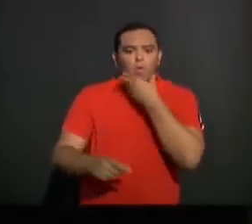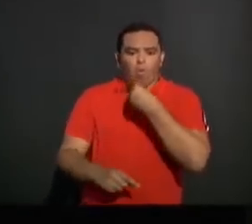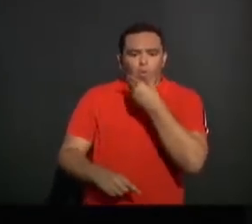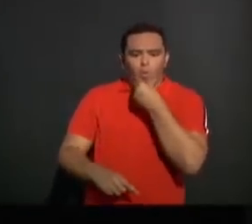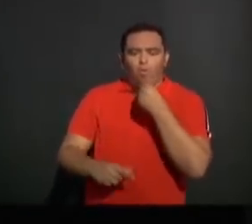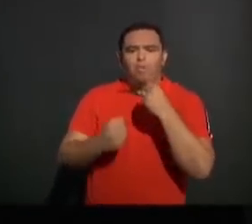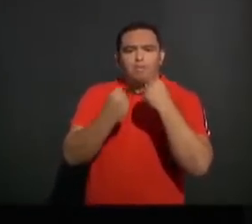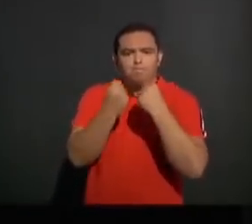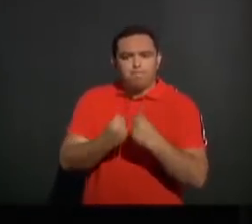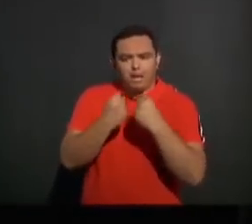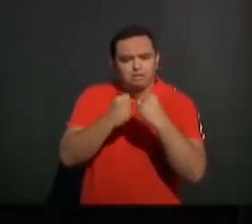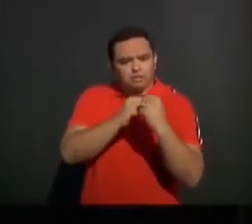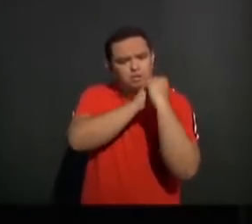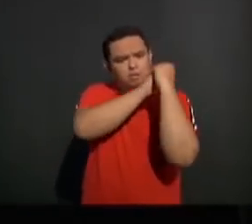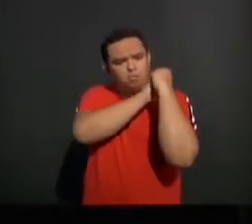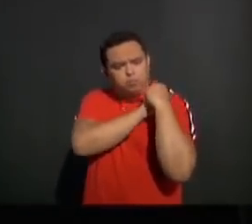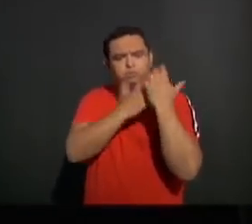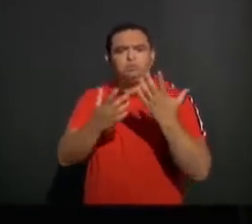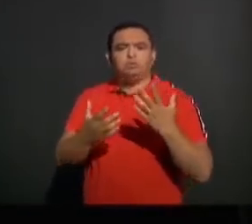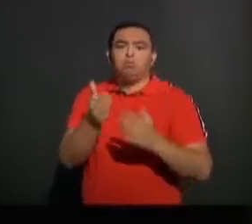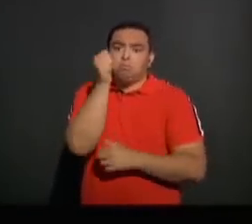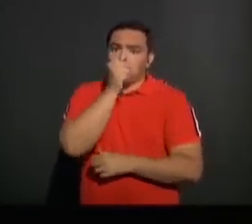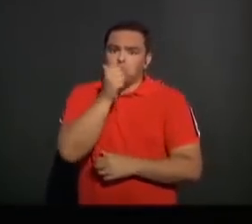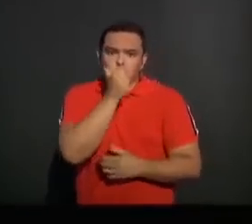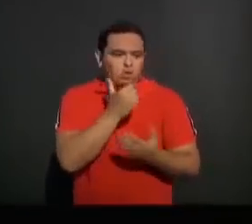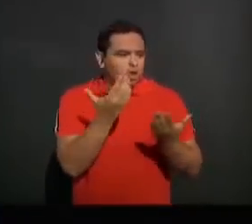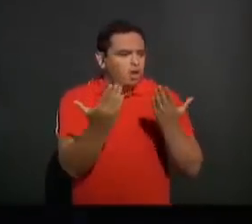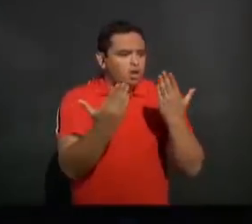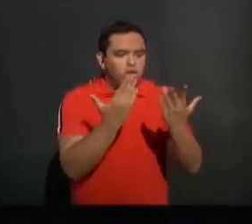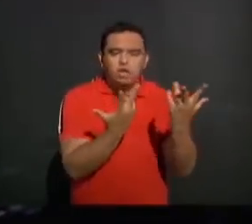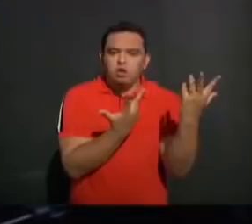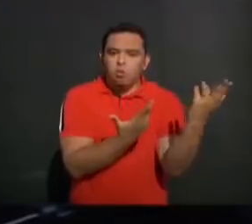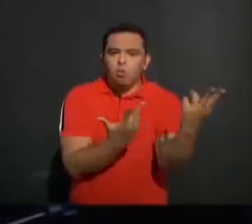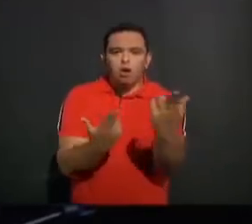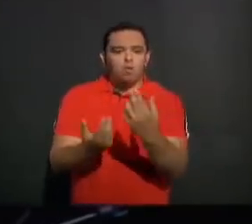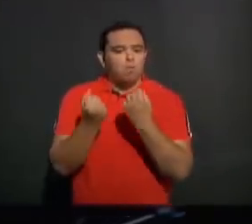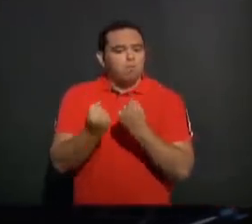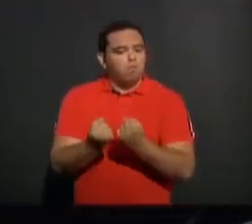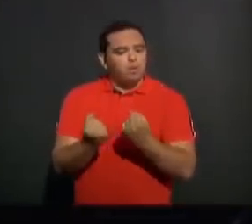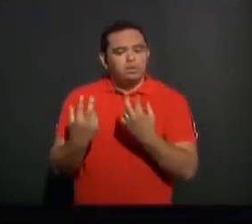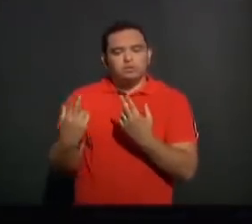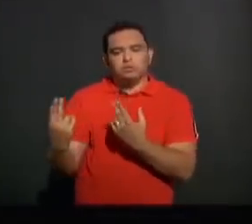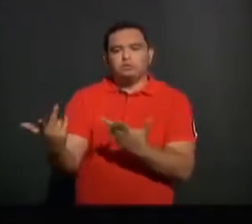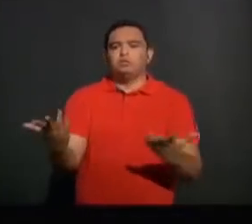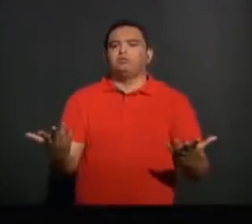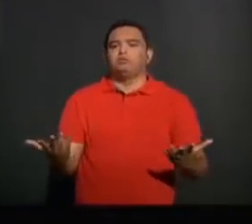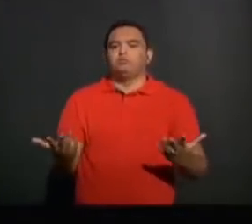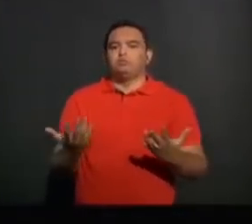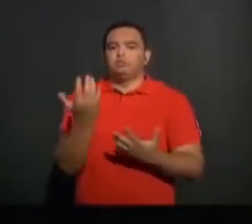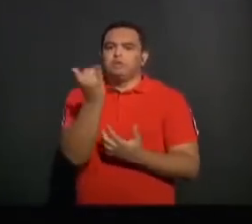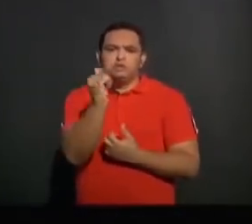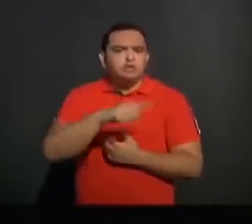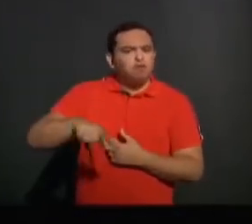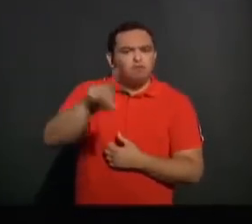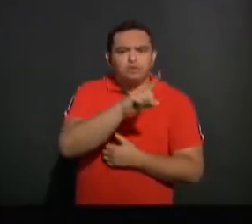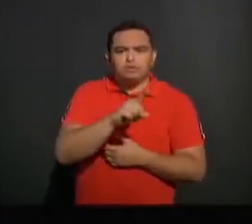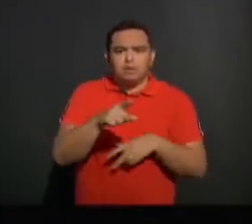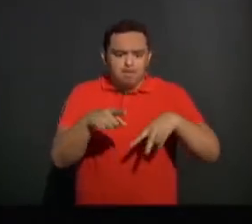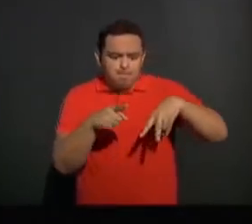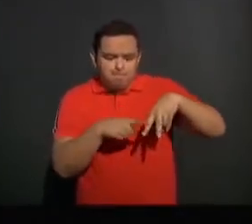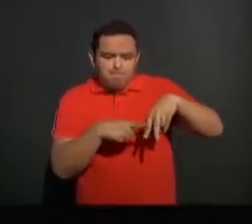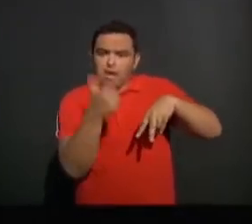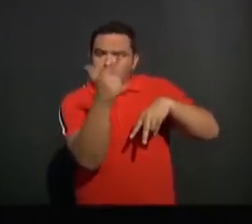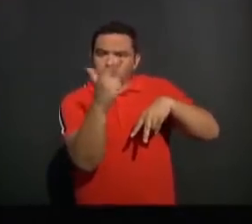de 13 quilos, a mulher carrega igual. É o mesmo peso, é tudo igual. Se você não tem perna, você serve o